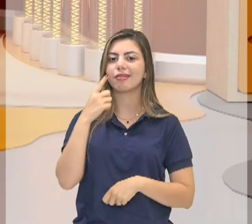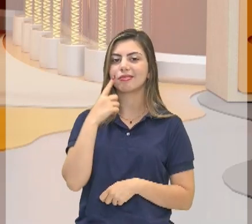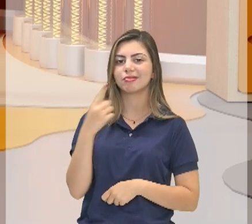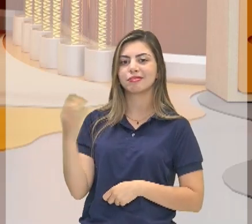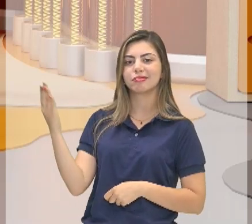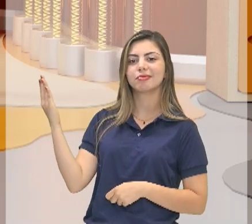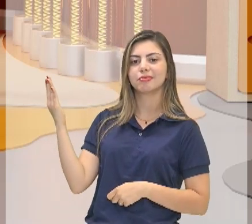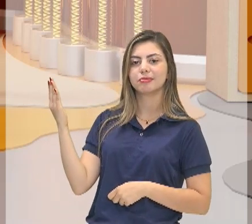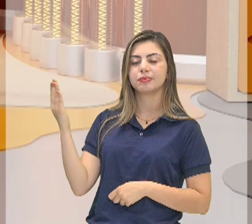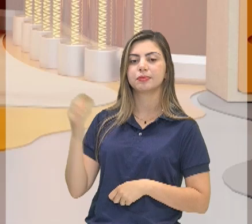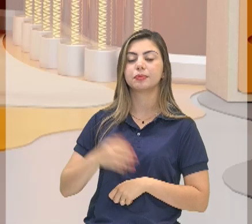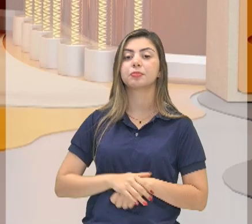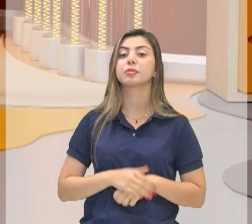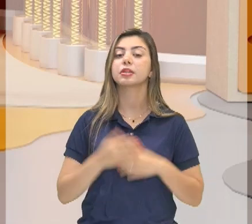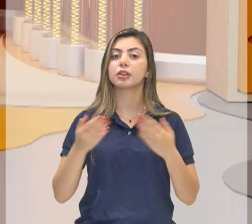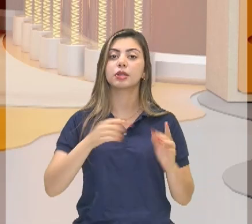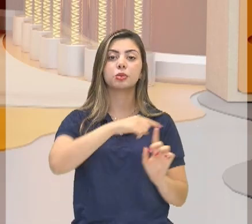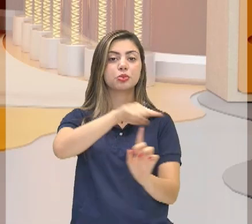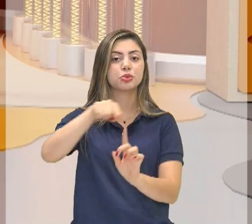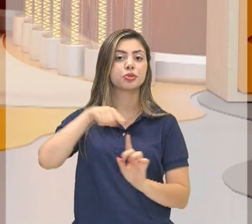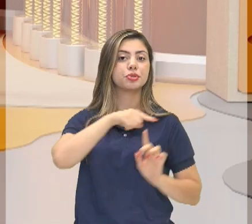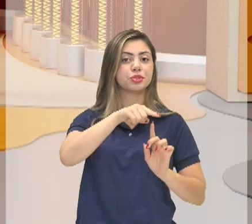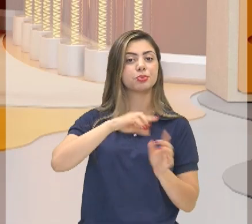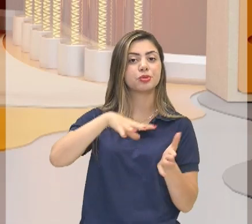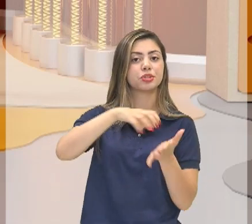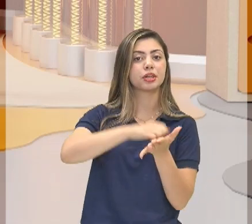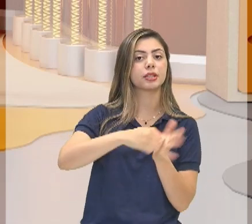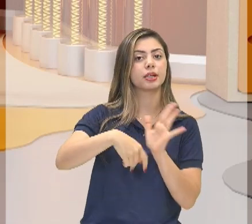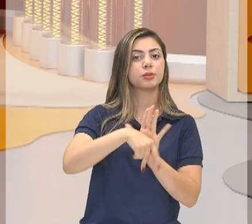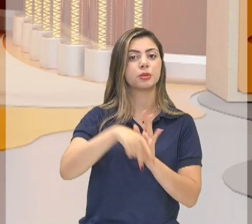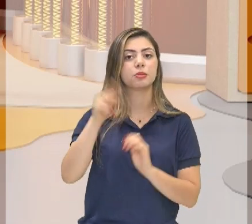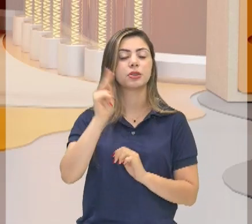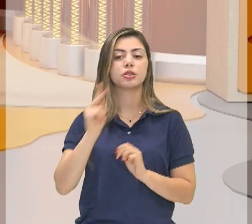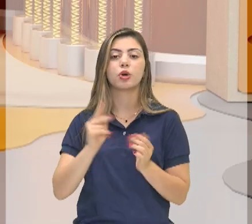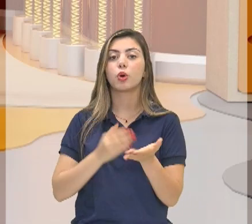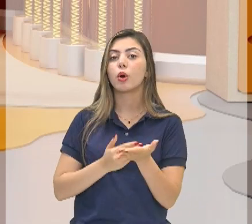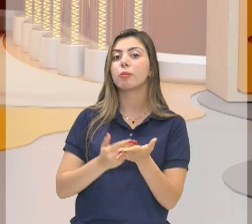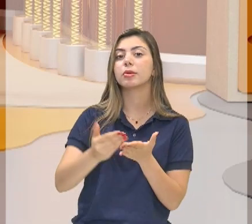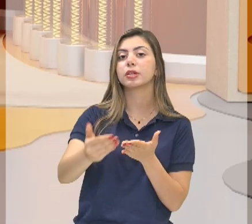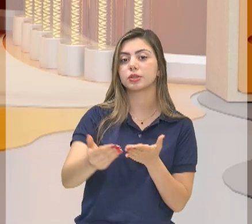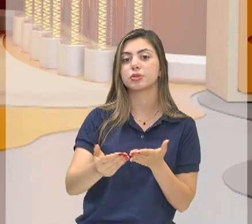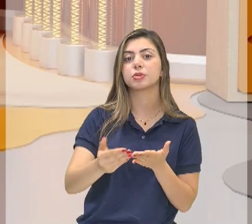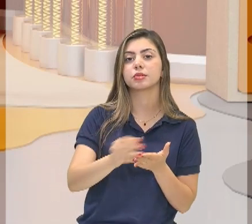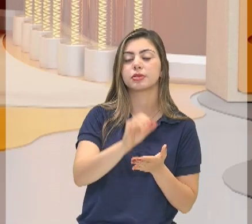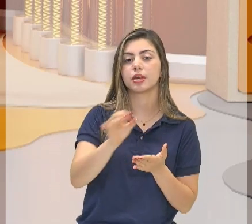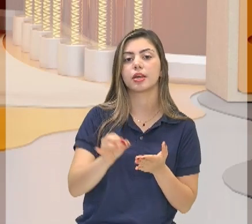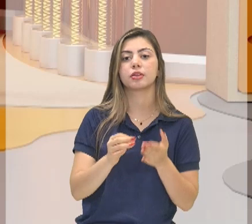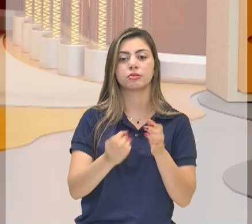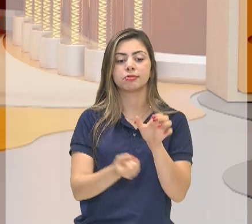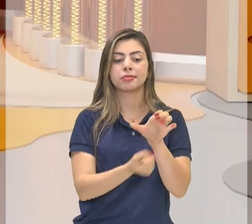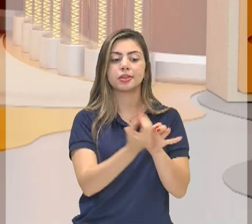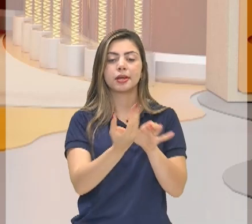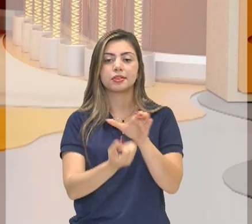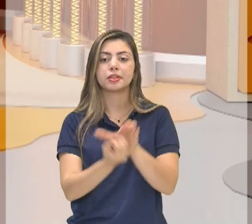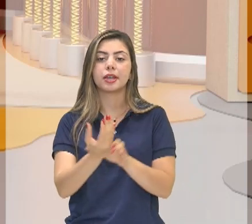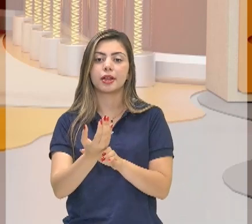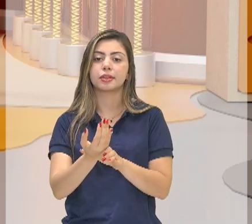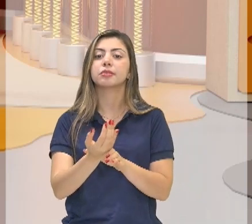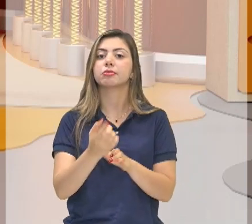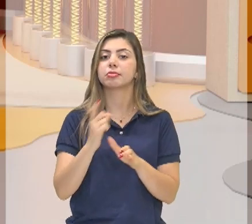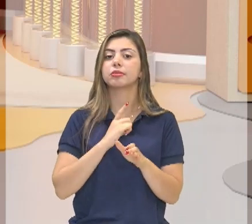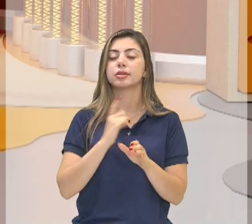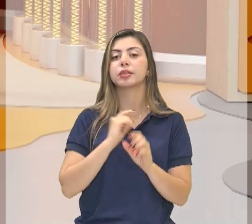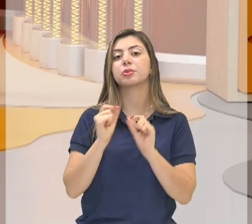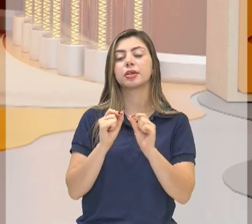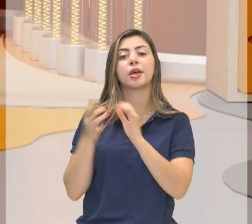As fontes históricas, elas nasceram e foram criadas em um determinado